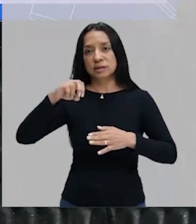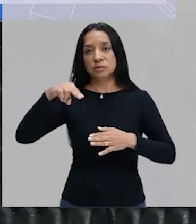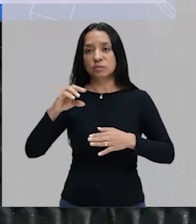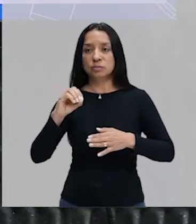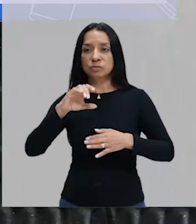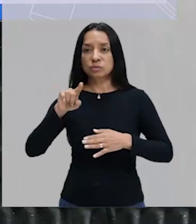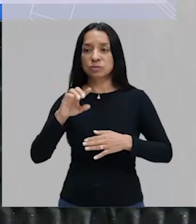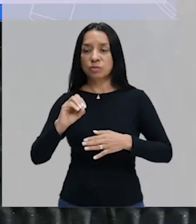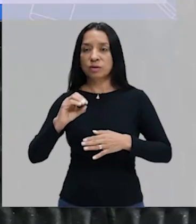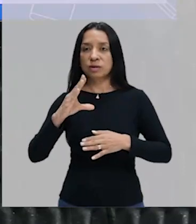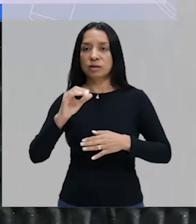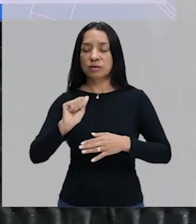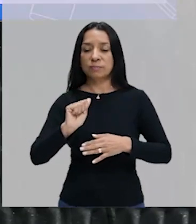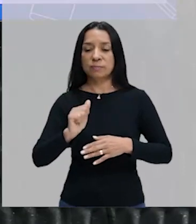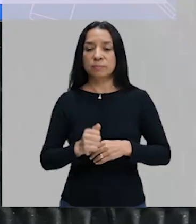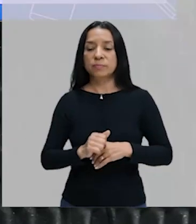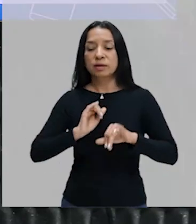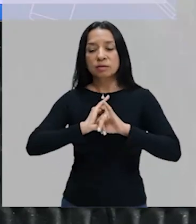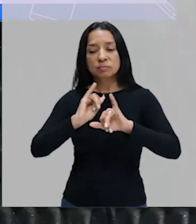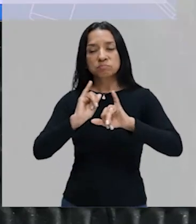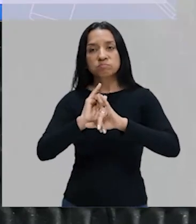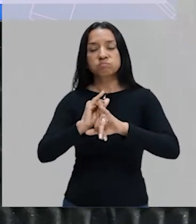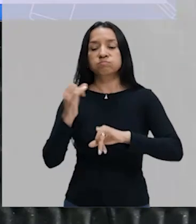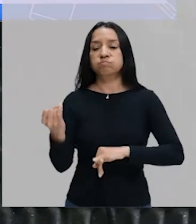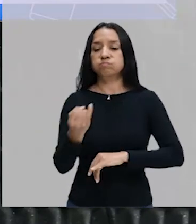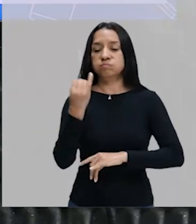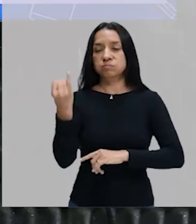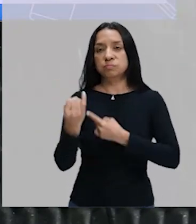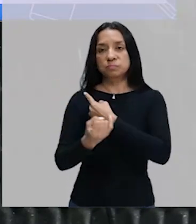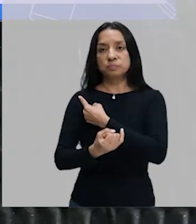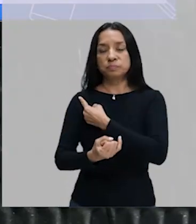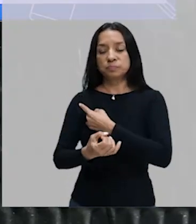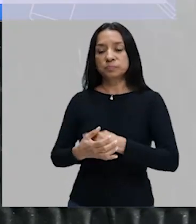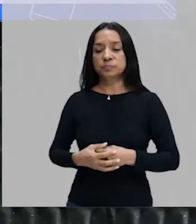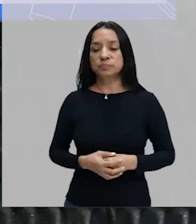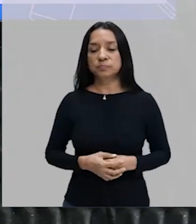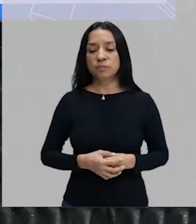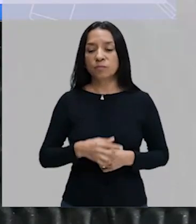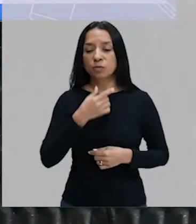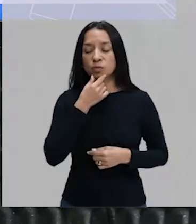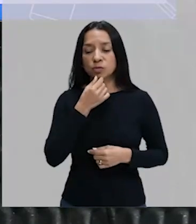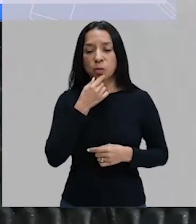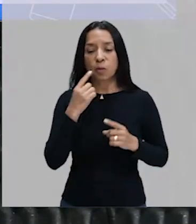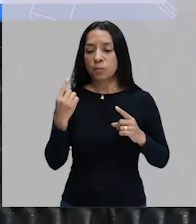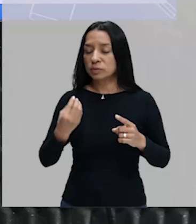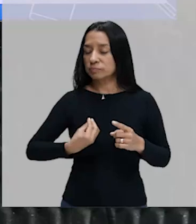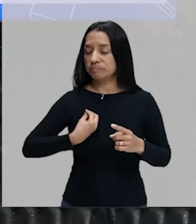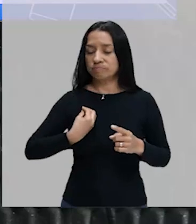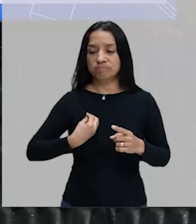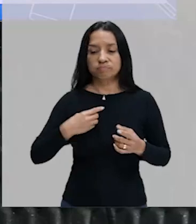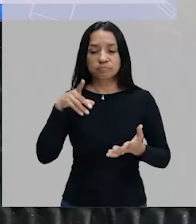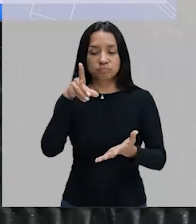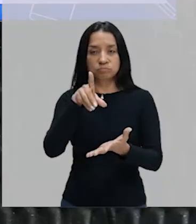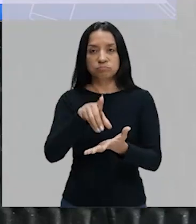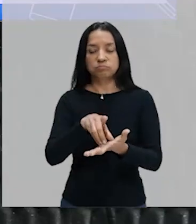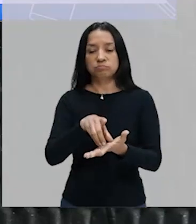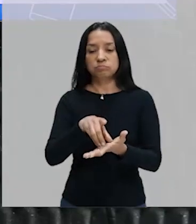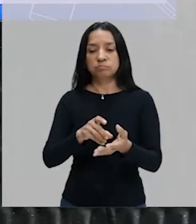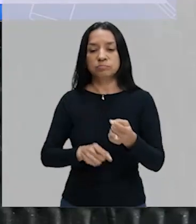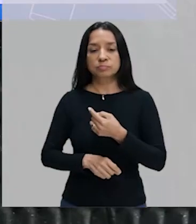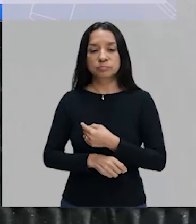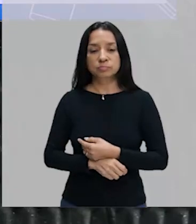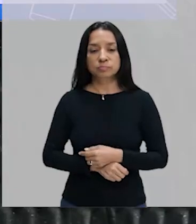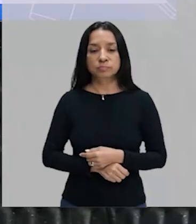Então, é uma informação importante que ele trouxe aqui. Diz que os homens não conviveram com os dinossauros, tá?